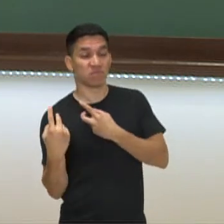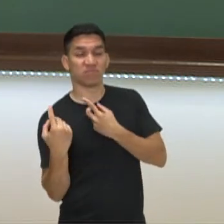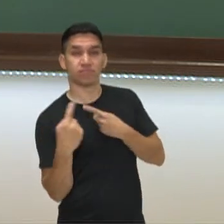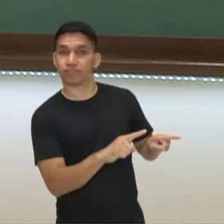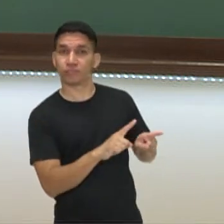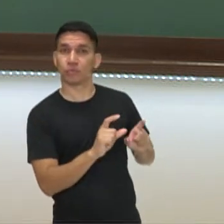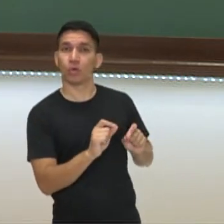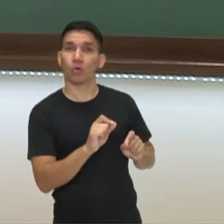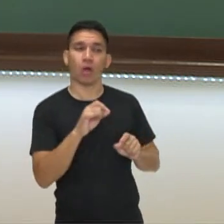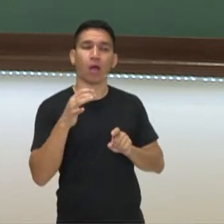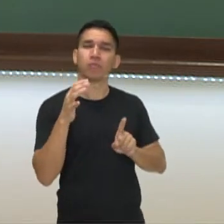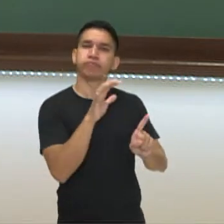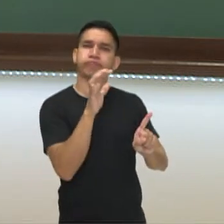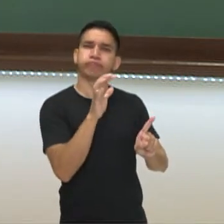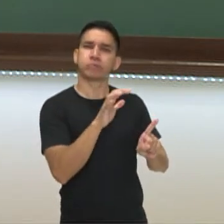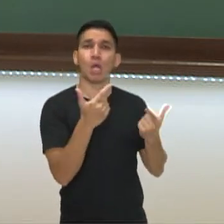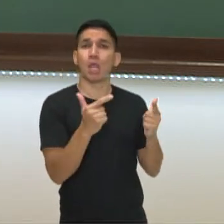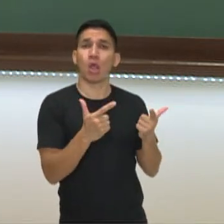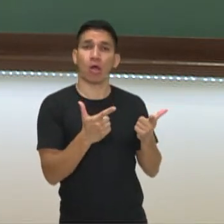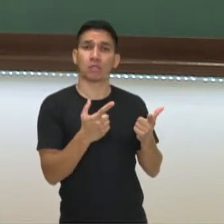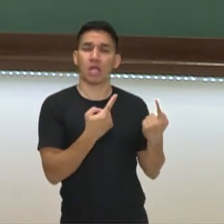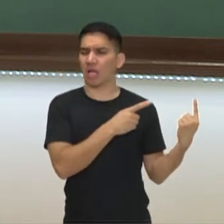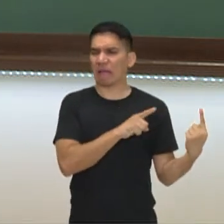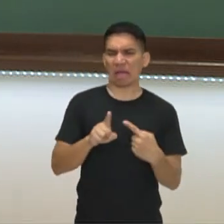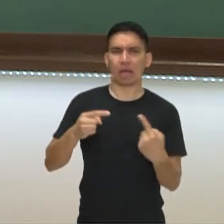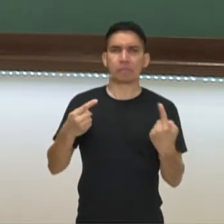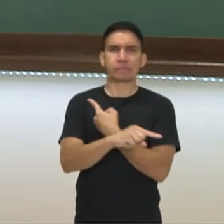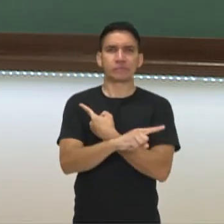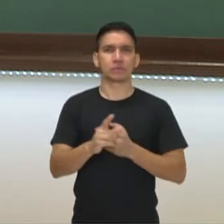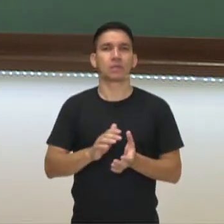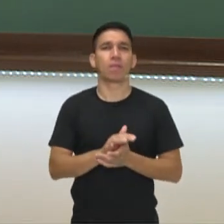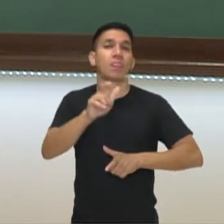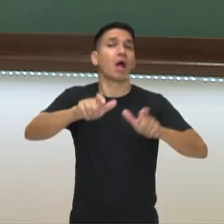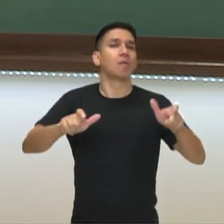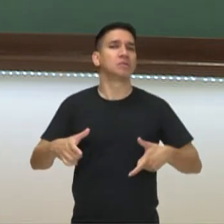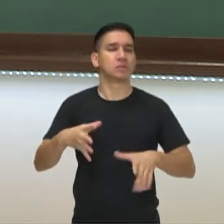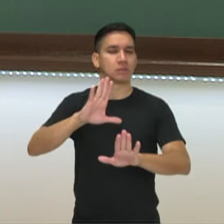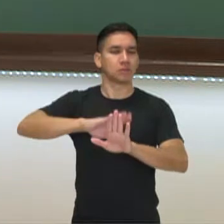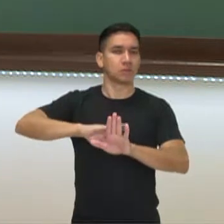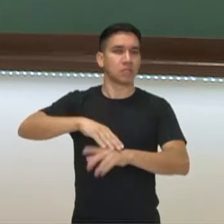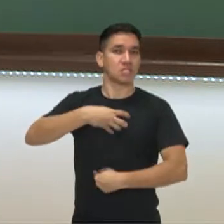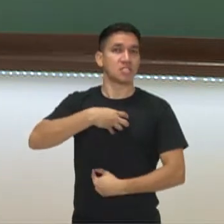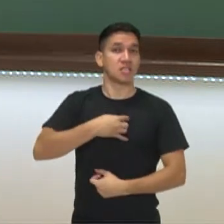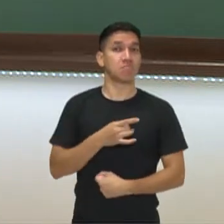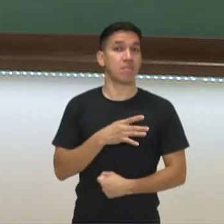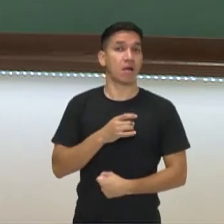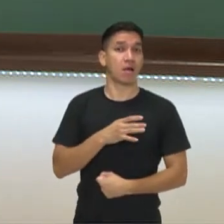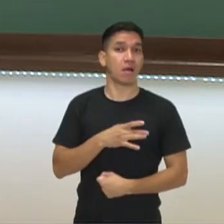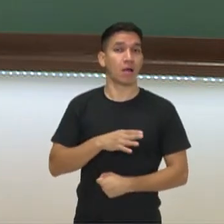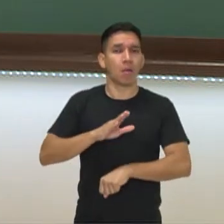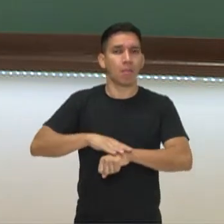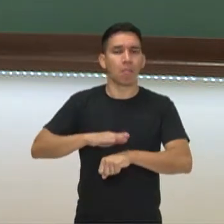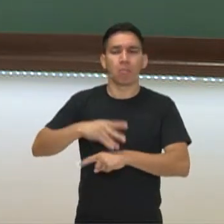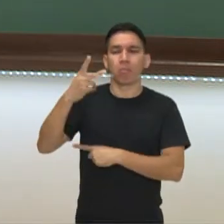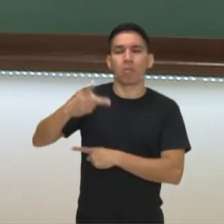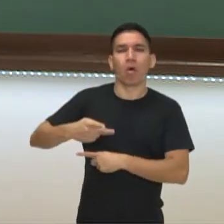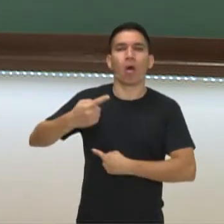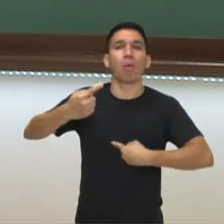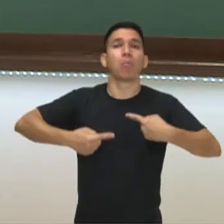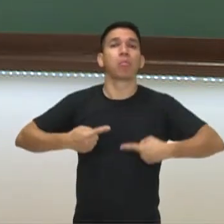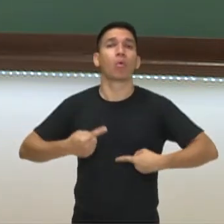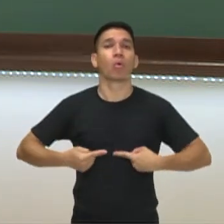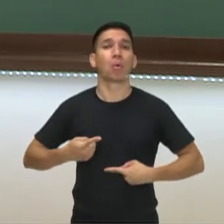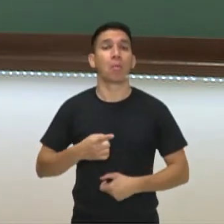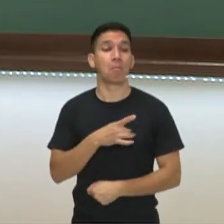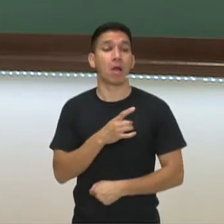coagir, né, que não haja oposição, é que as pessoas tenham medo, né, e que os próprios políticos, digamos assim, tenham medo de